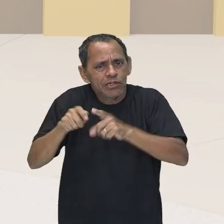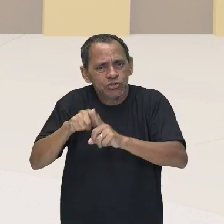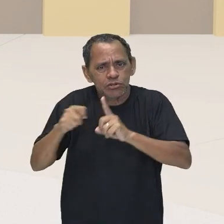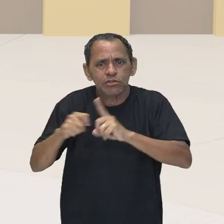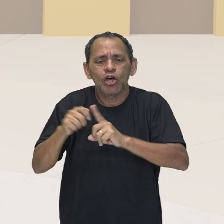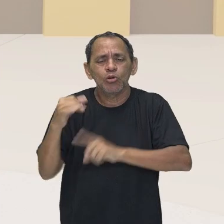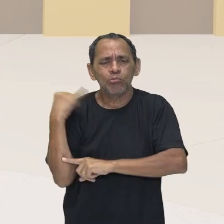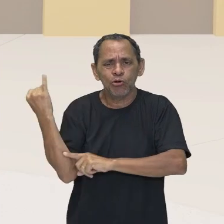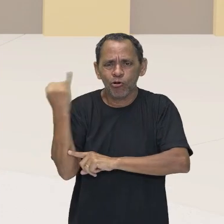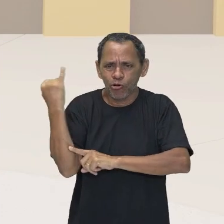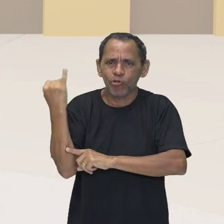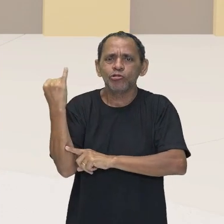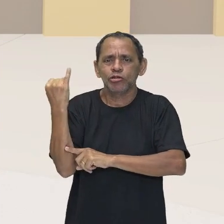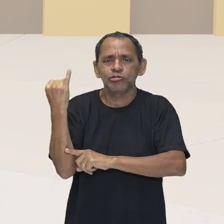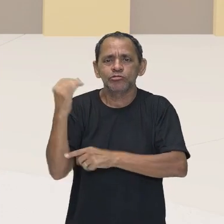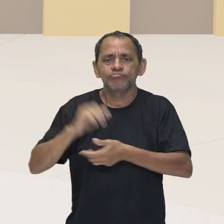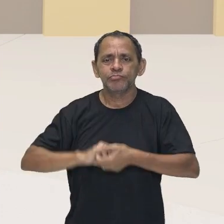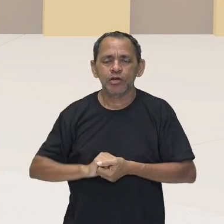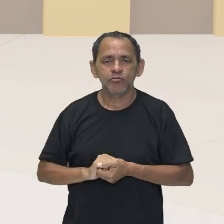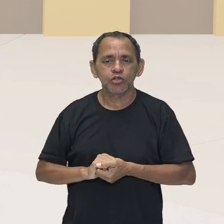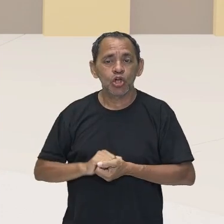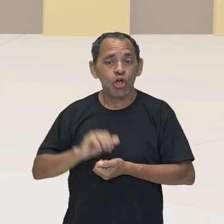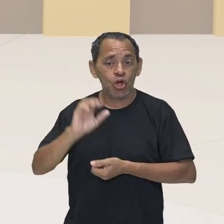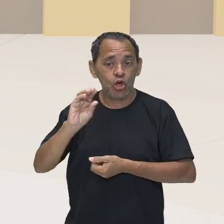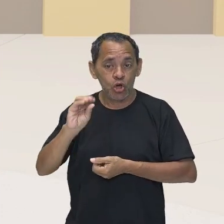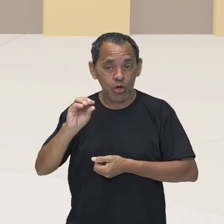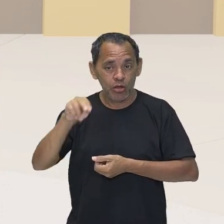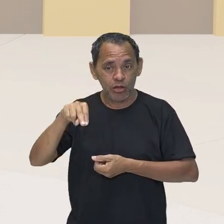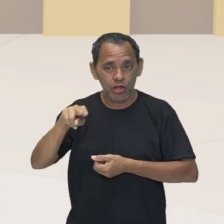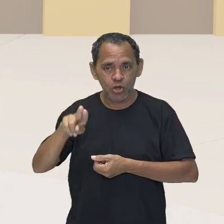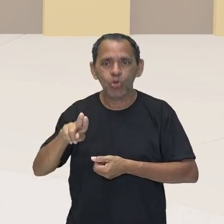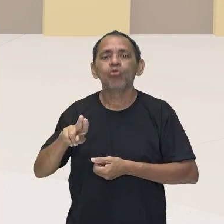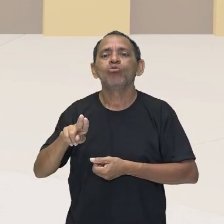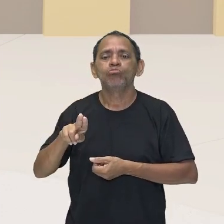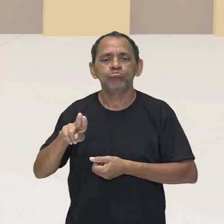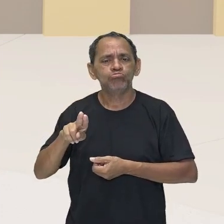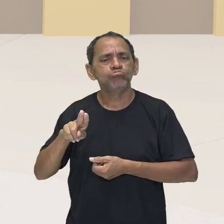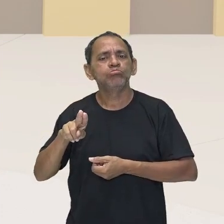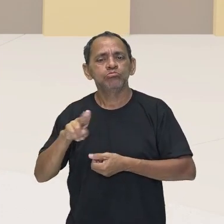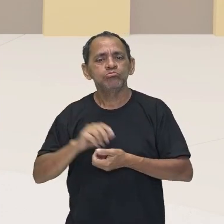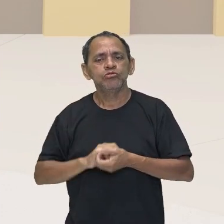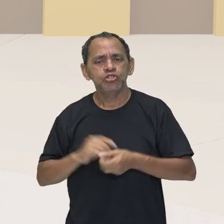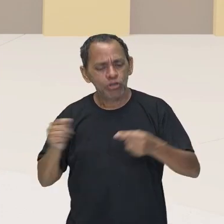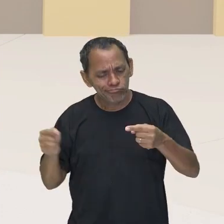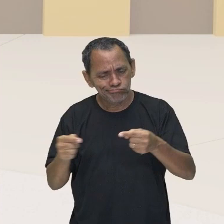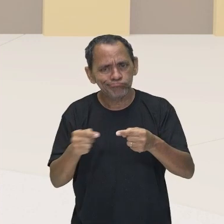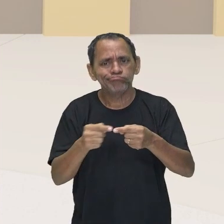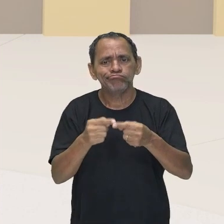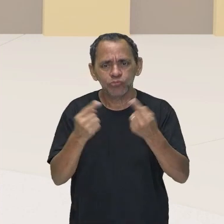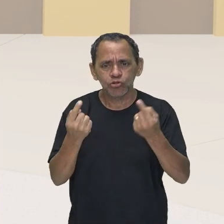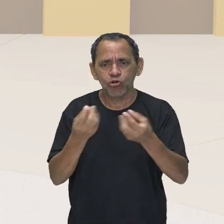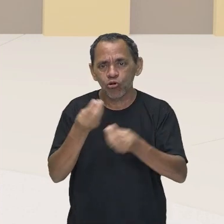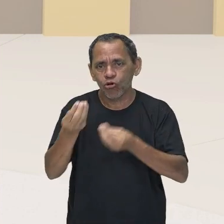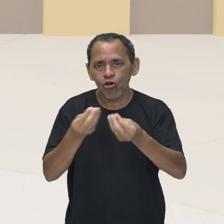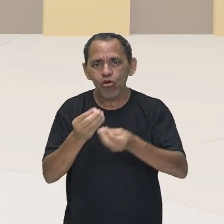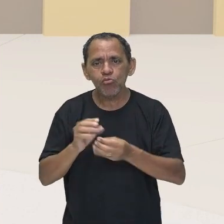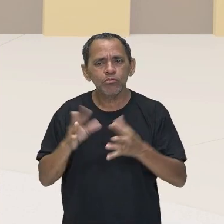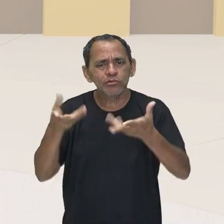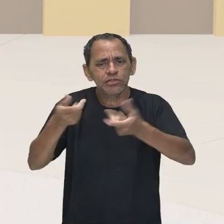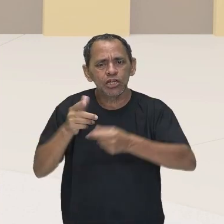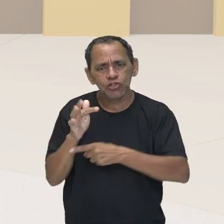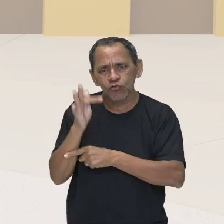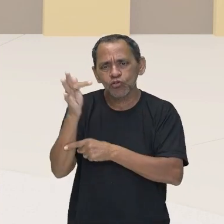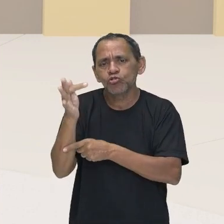emocional, segundo a ONU, é uma das habilidades do futuro. Então, precisamos desenvolver